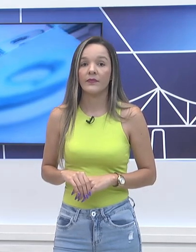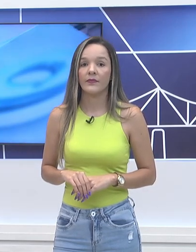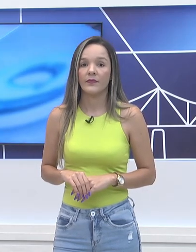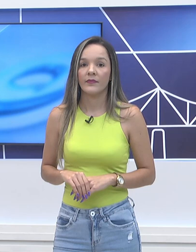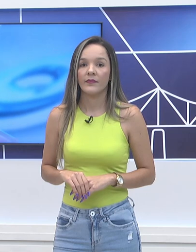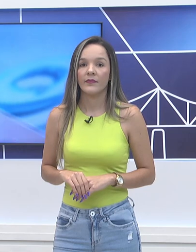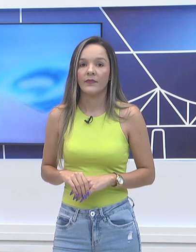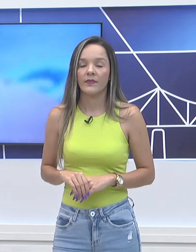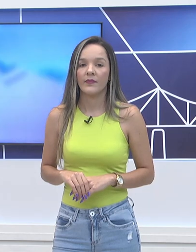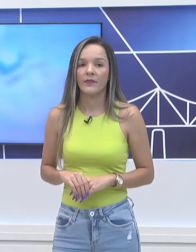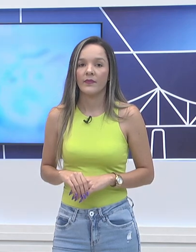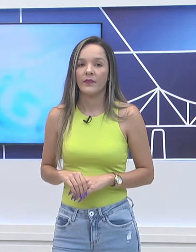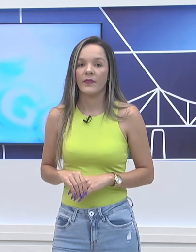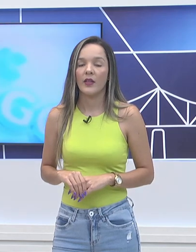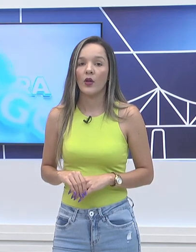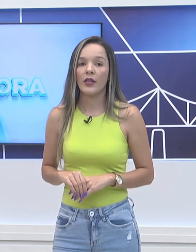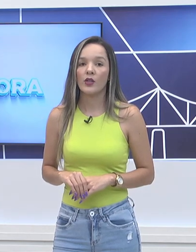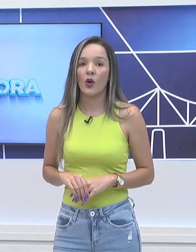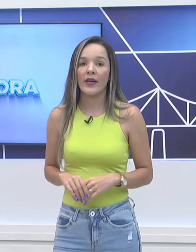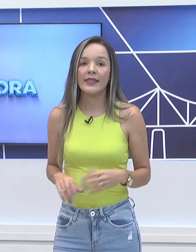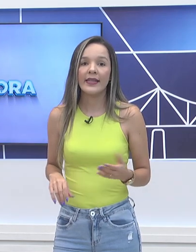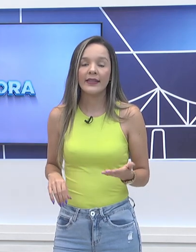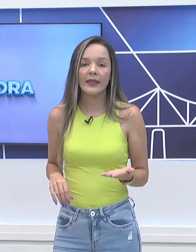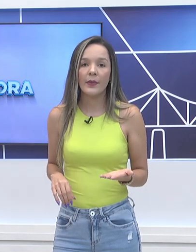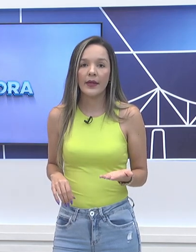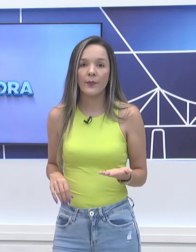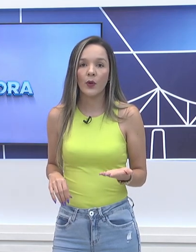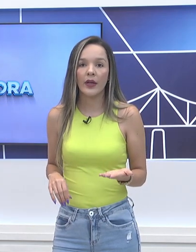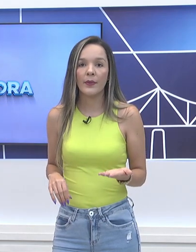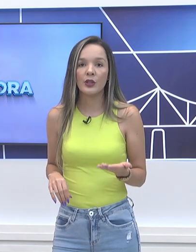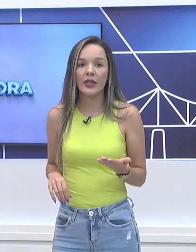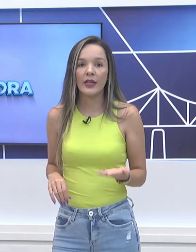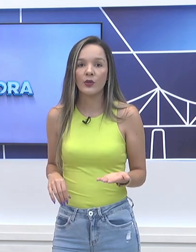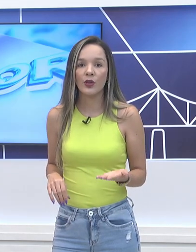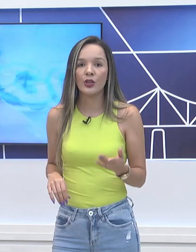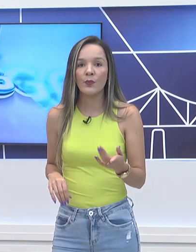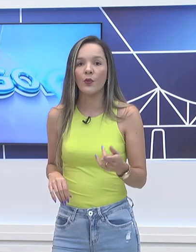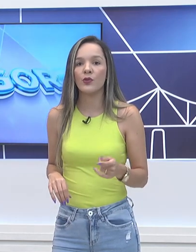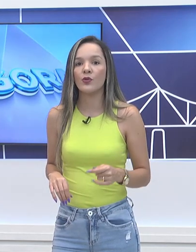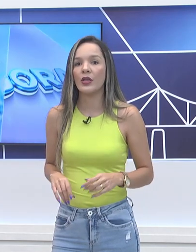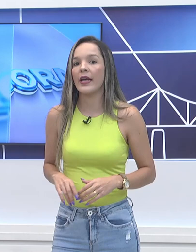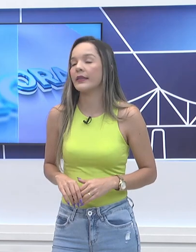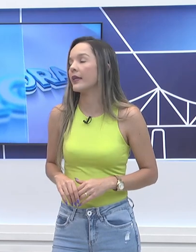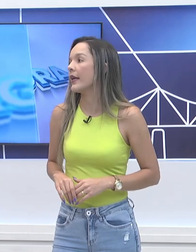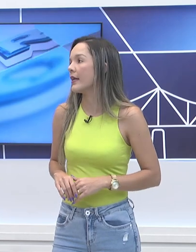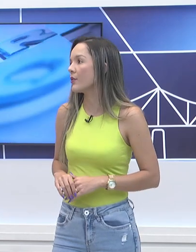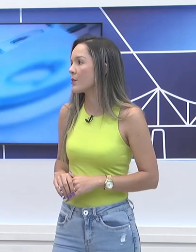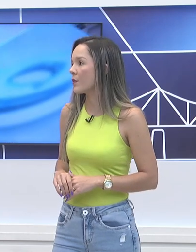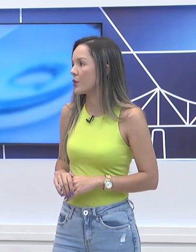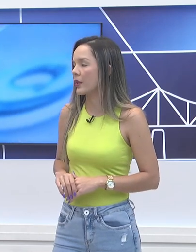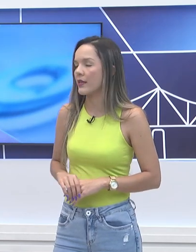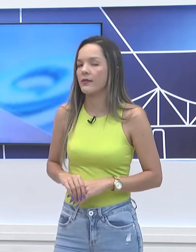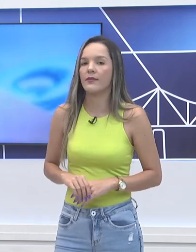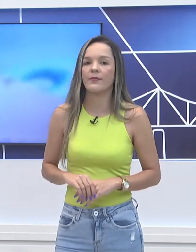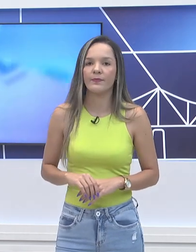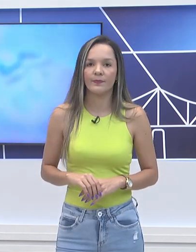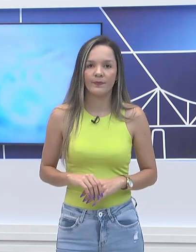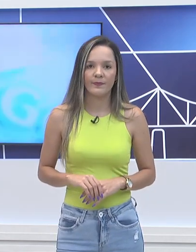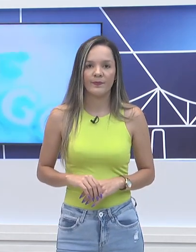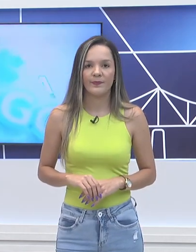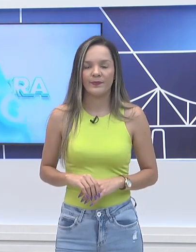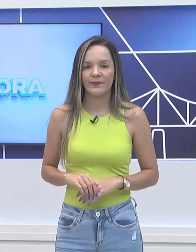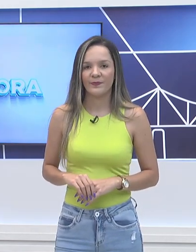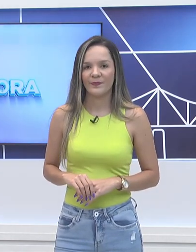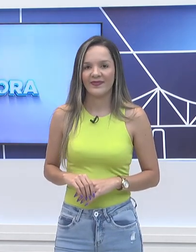de equipamentos. E olha só, Receita libera programa gerador de imposto de renda em 2023. Muito